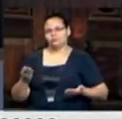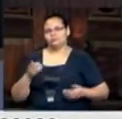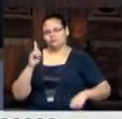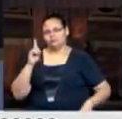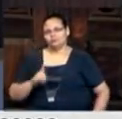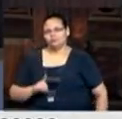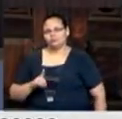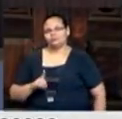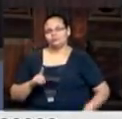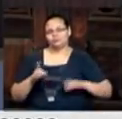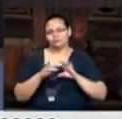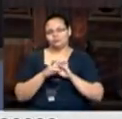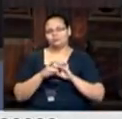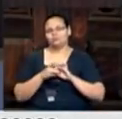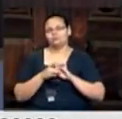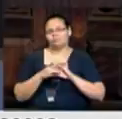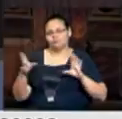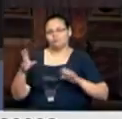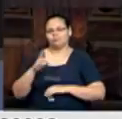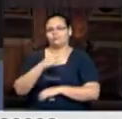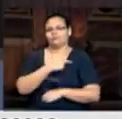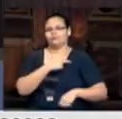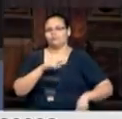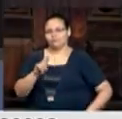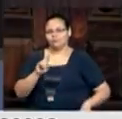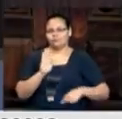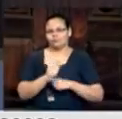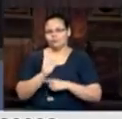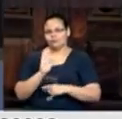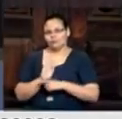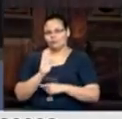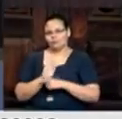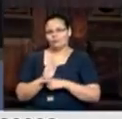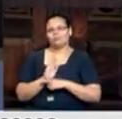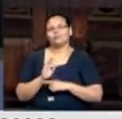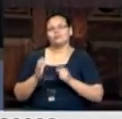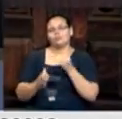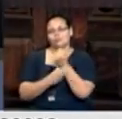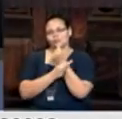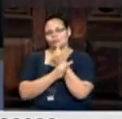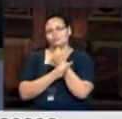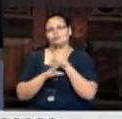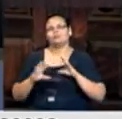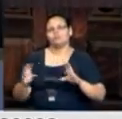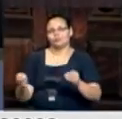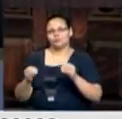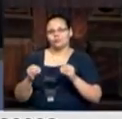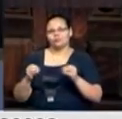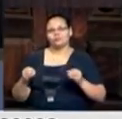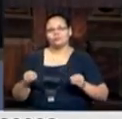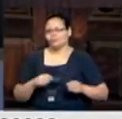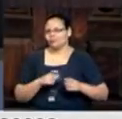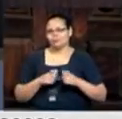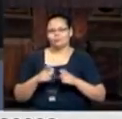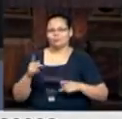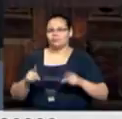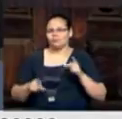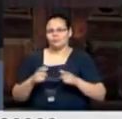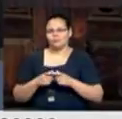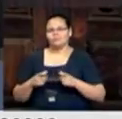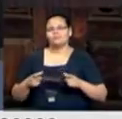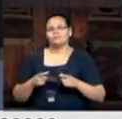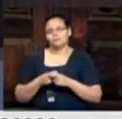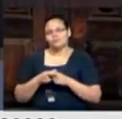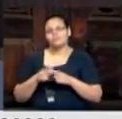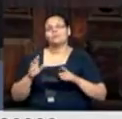laico, liberdade religiosa, proteção aos direitos e à segurança de todas as minorias. É